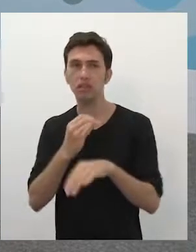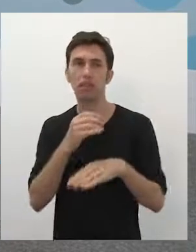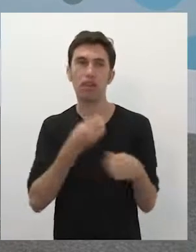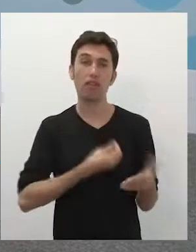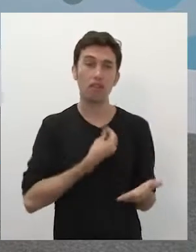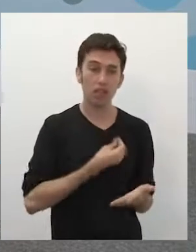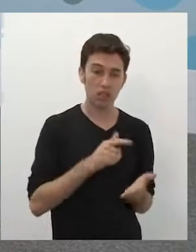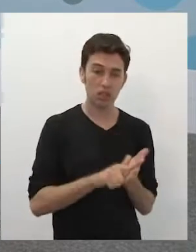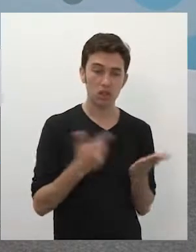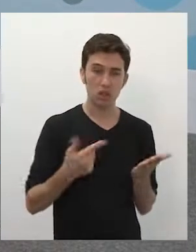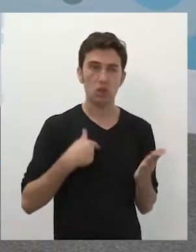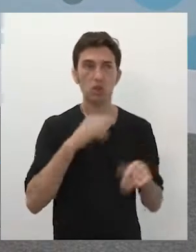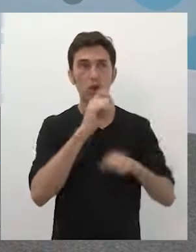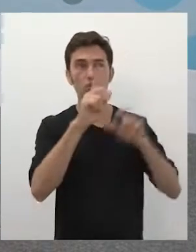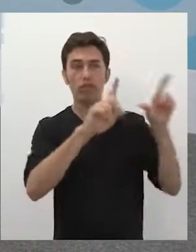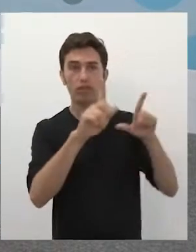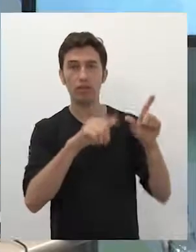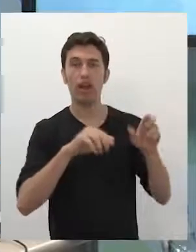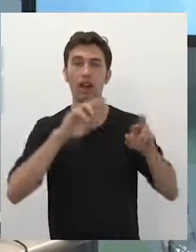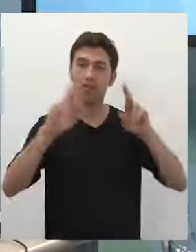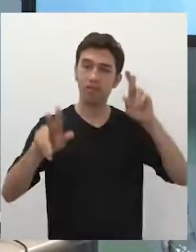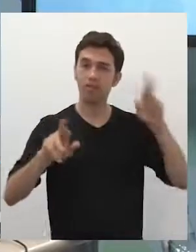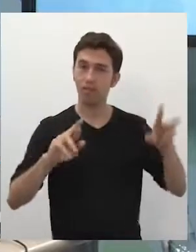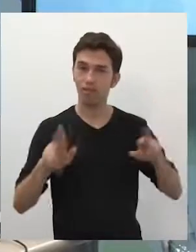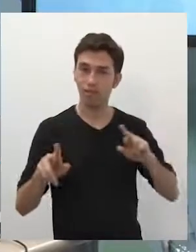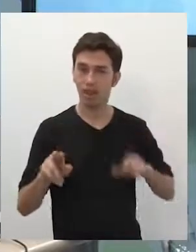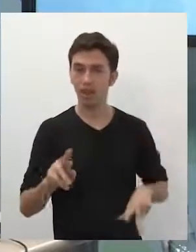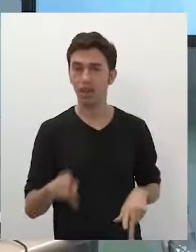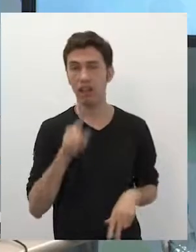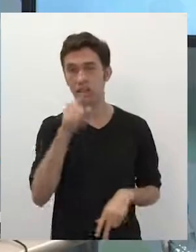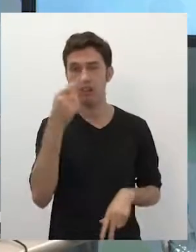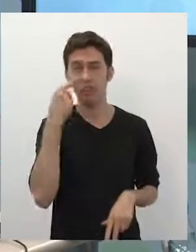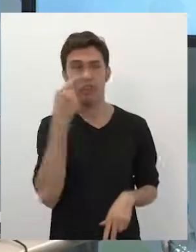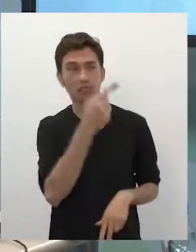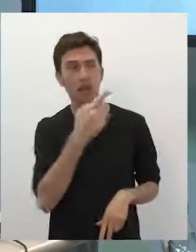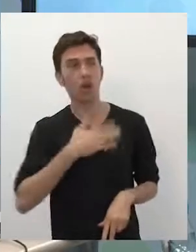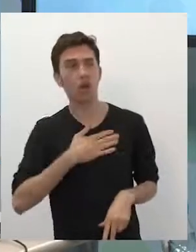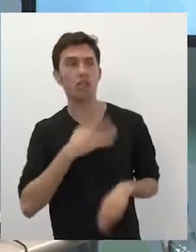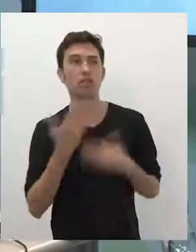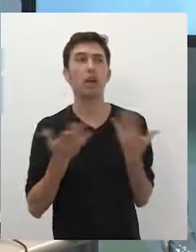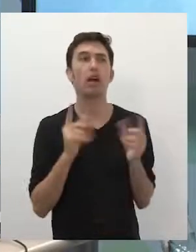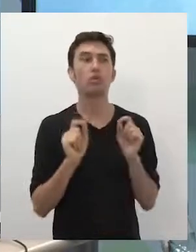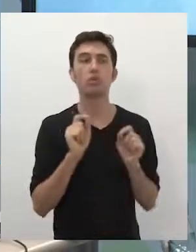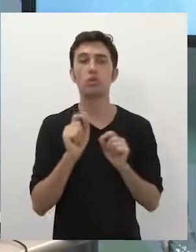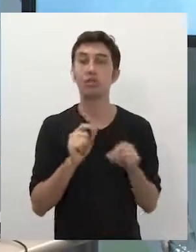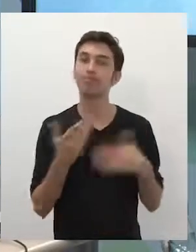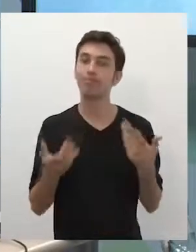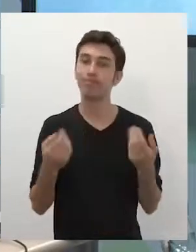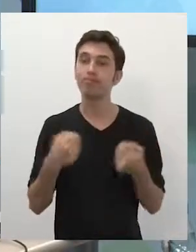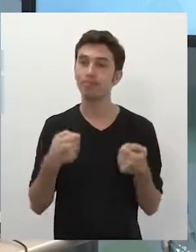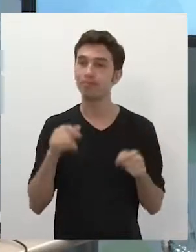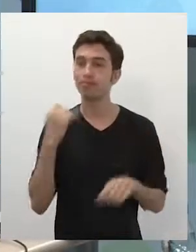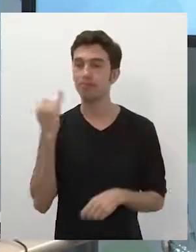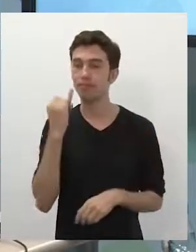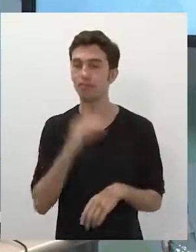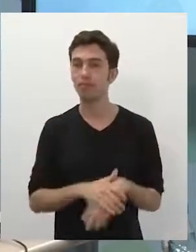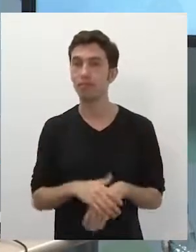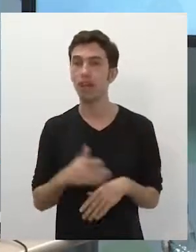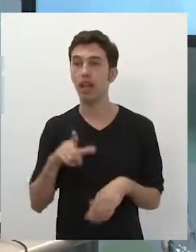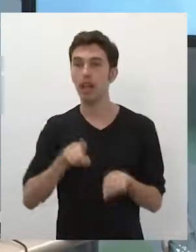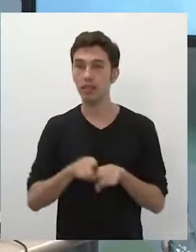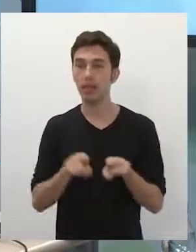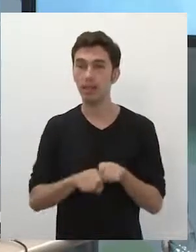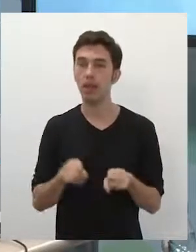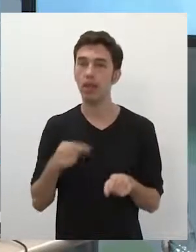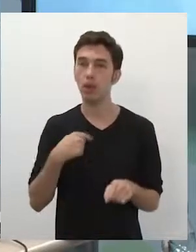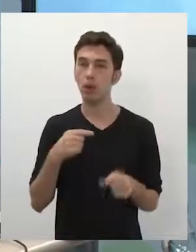fake news que ela vai mexer com as nossas emoções, né? Então, as palavras, do modo que elas são utilizadas, as imagens, é tudo